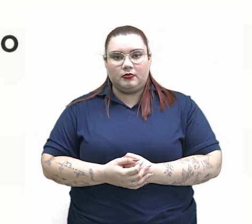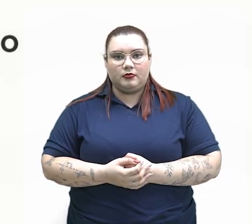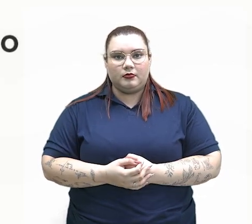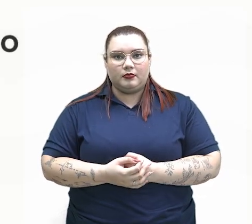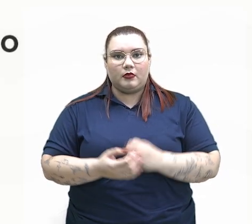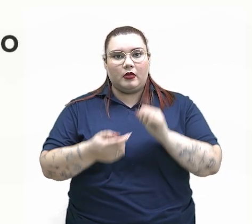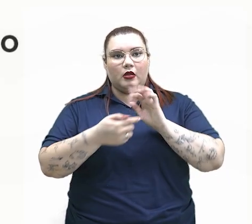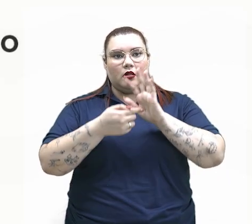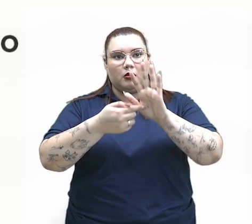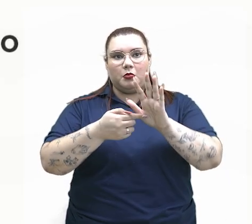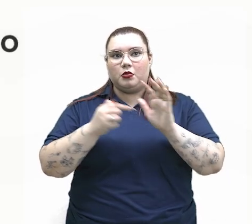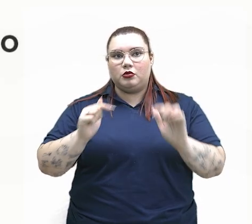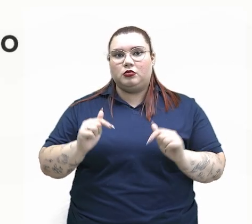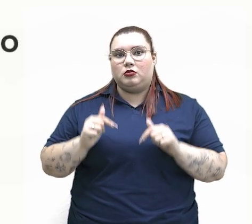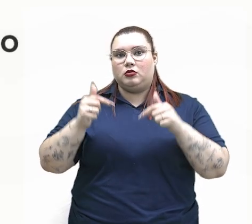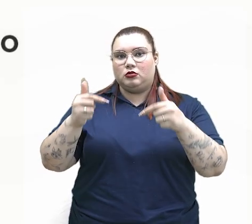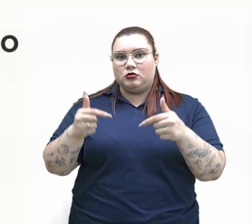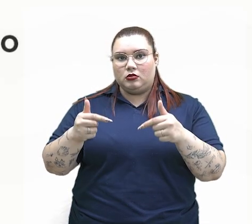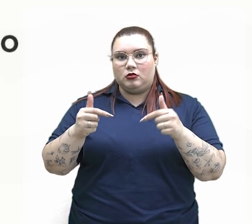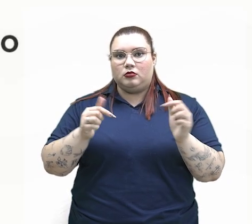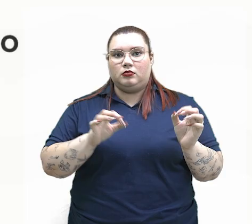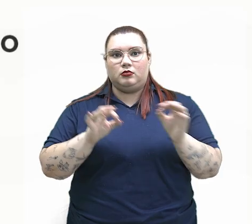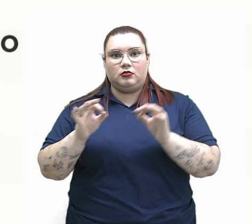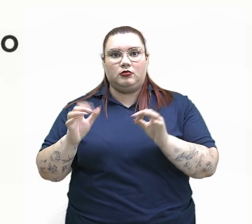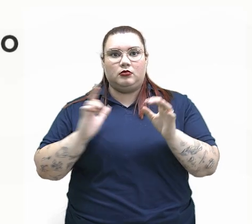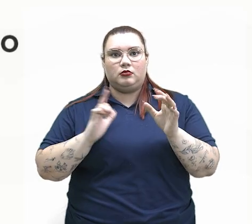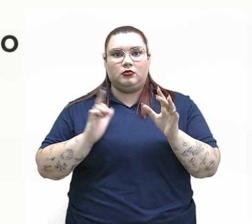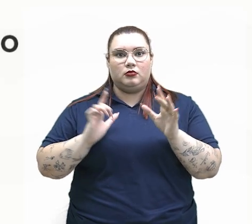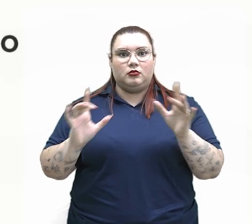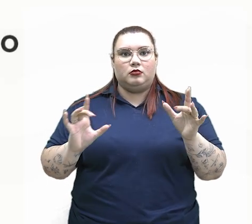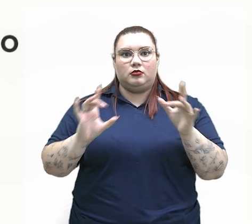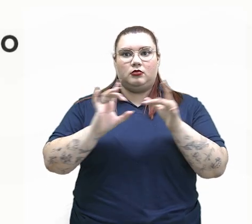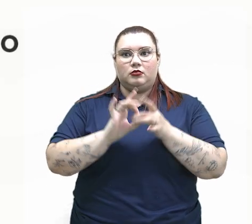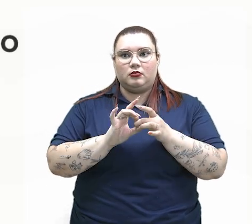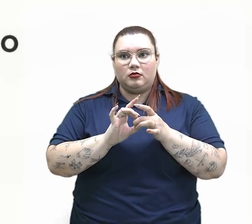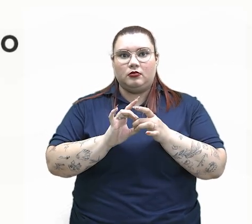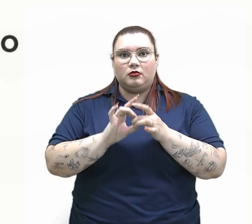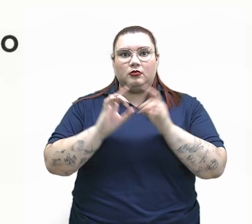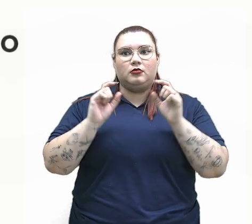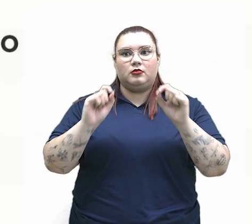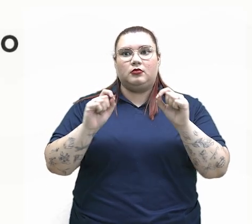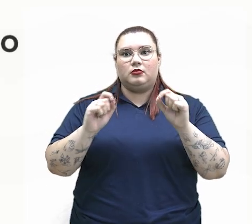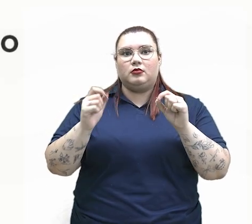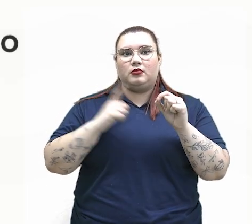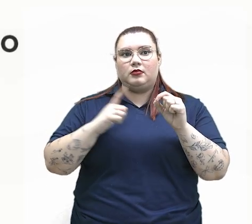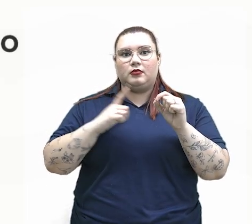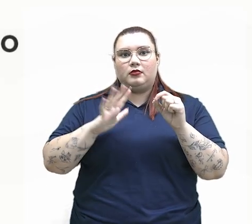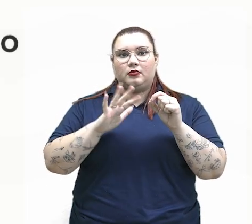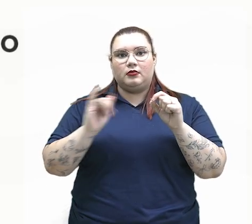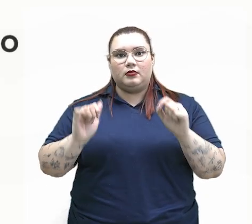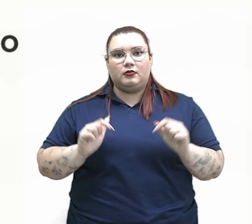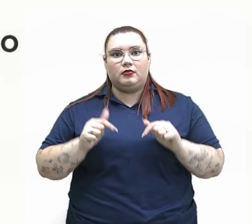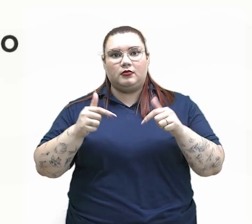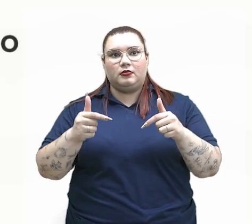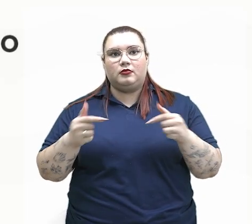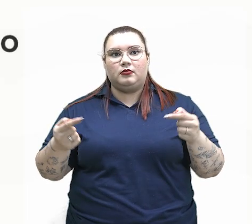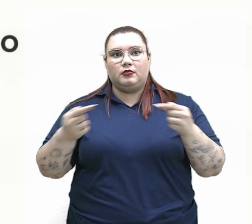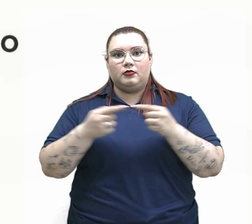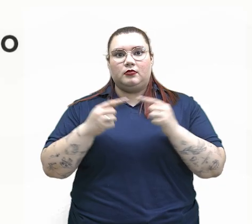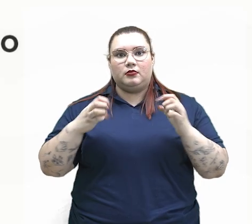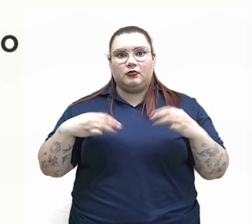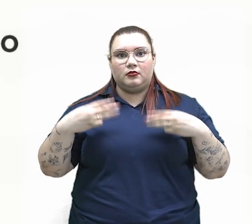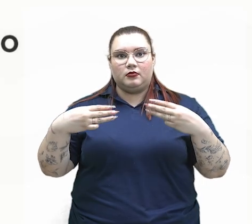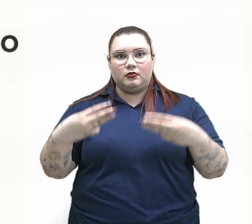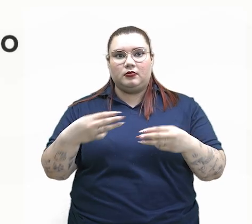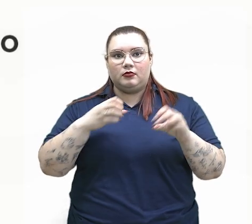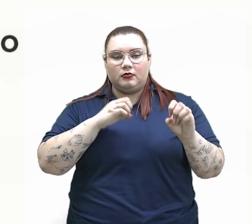facilitar a valorização da herança desses povos, né, e conectou, então, ao que seria feito, né, no caso, pelo Ministério